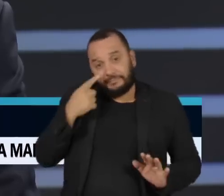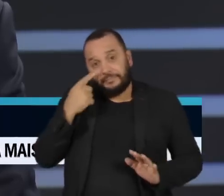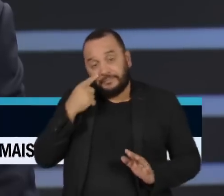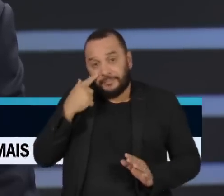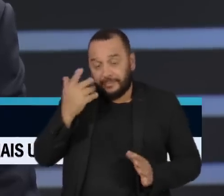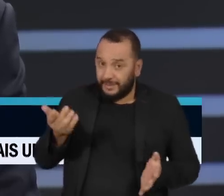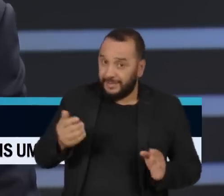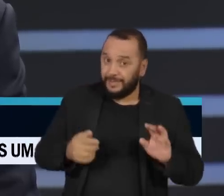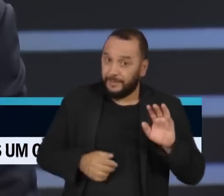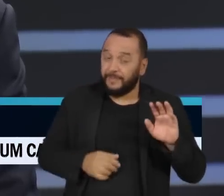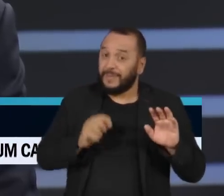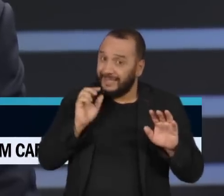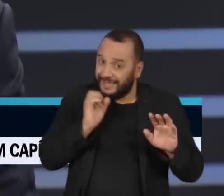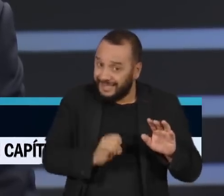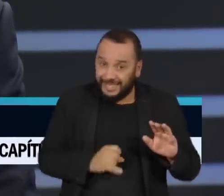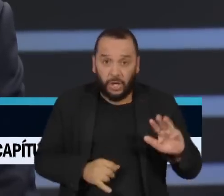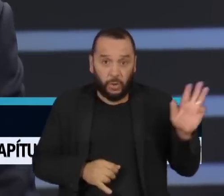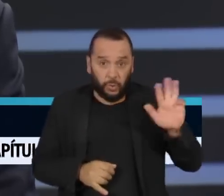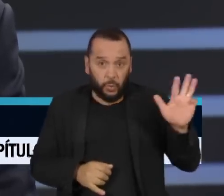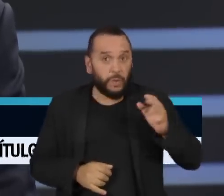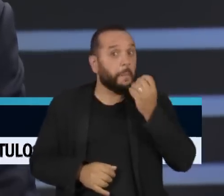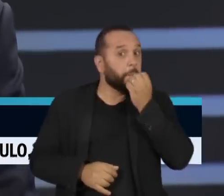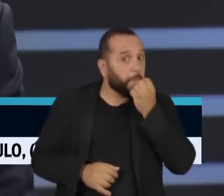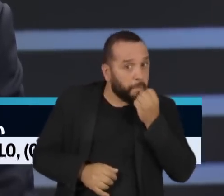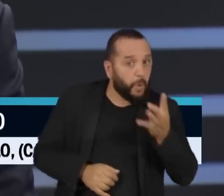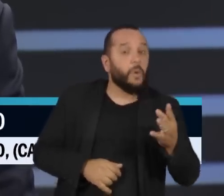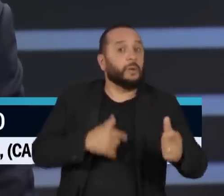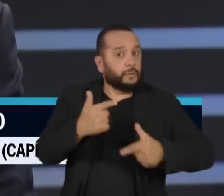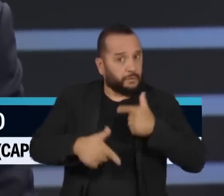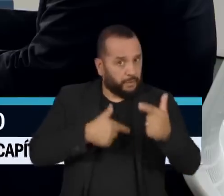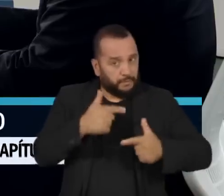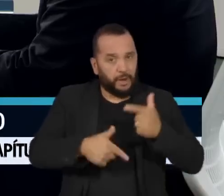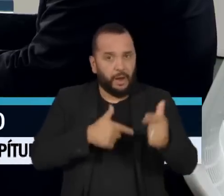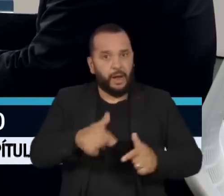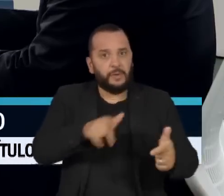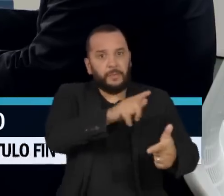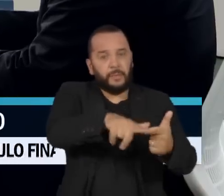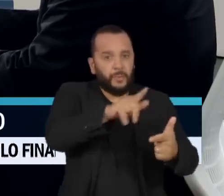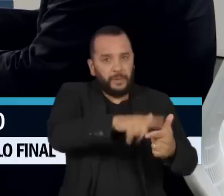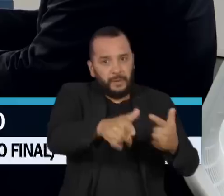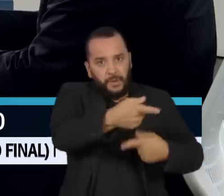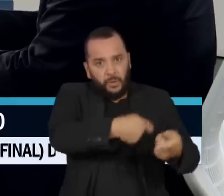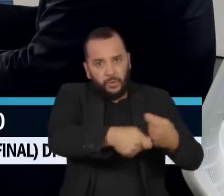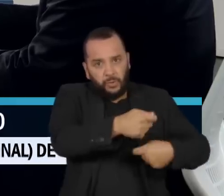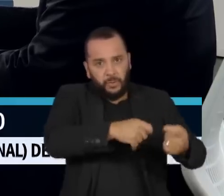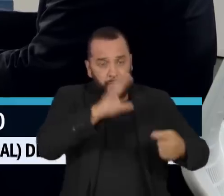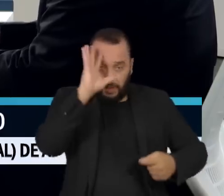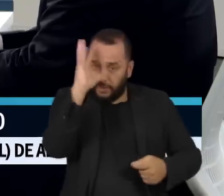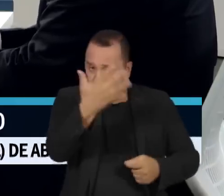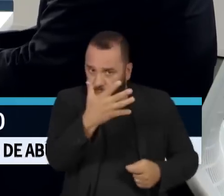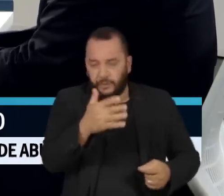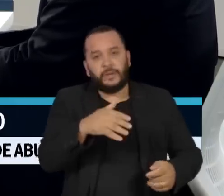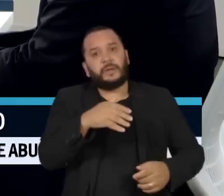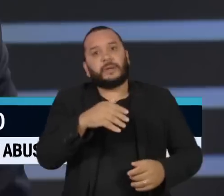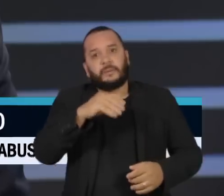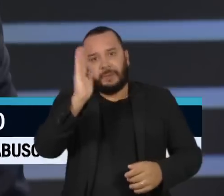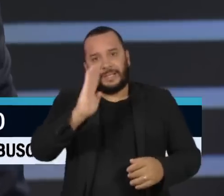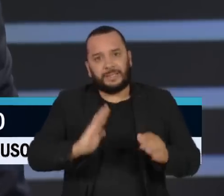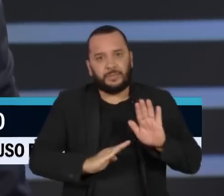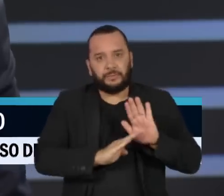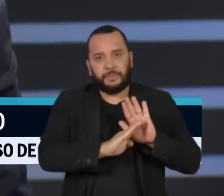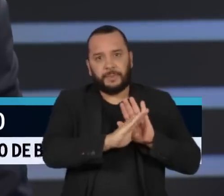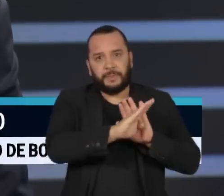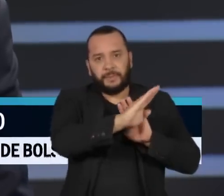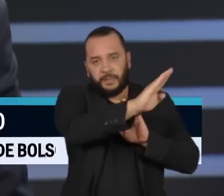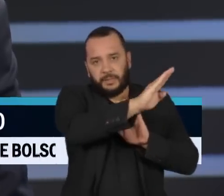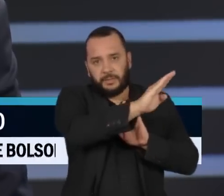governo. Se o futuro governo conseguir caminhar e resolver questões econômicas e fazer com que o Brasil ande para frente, pode